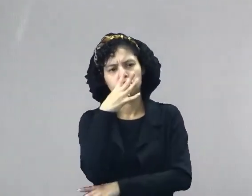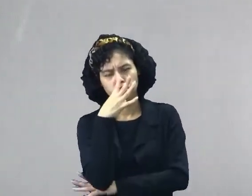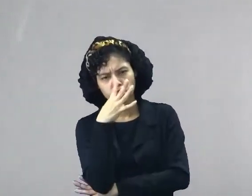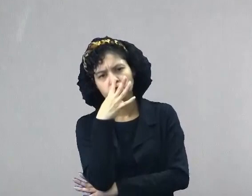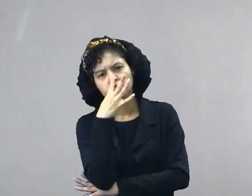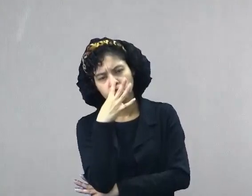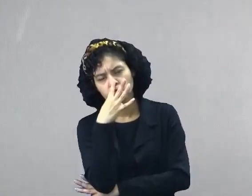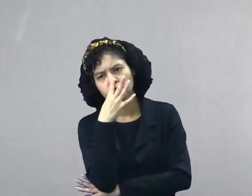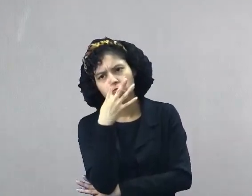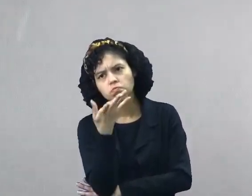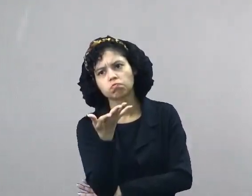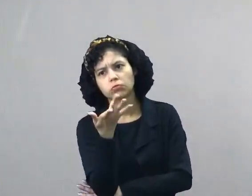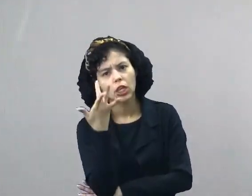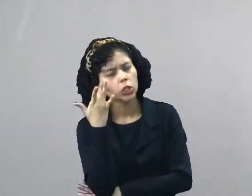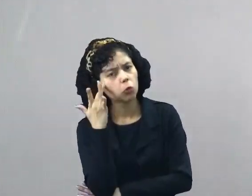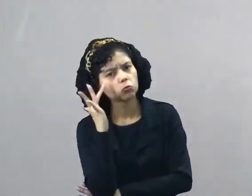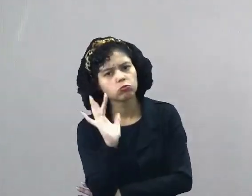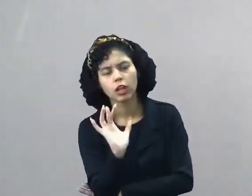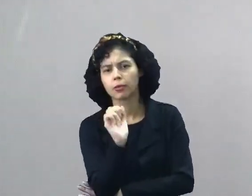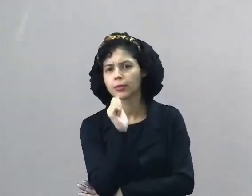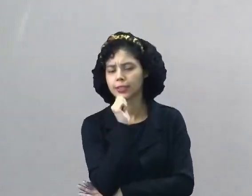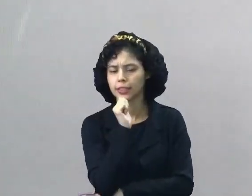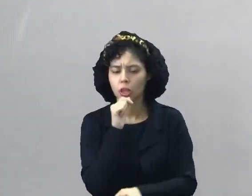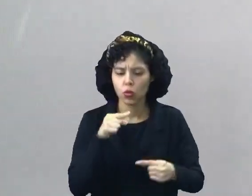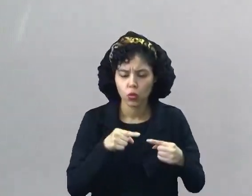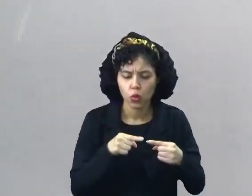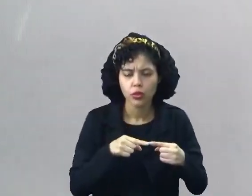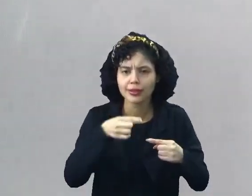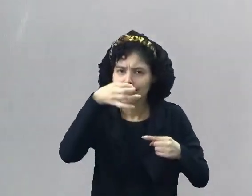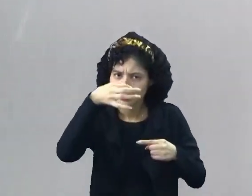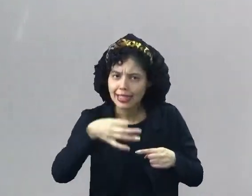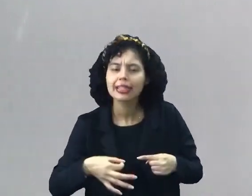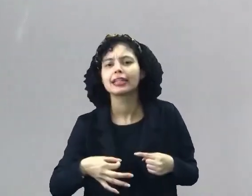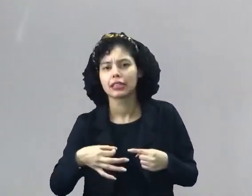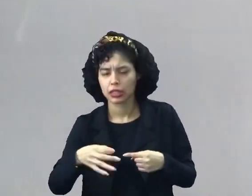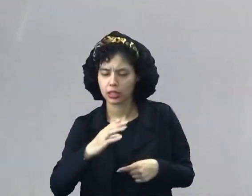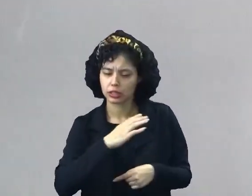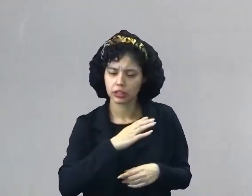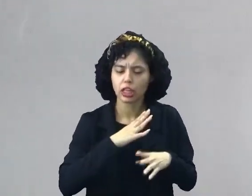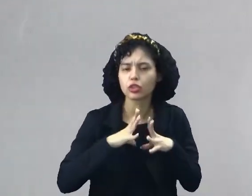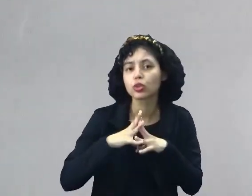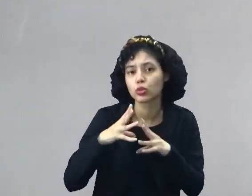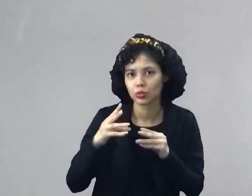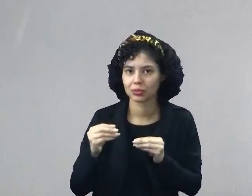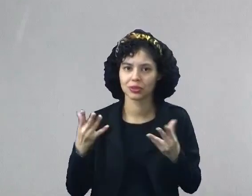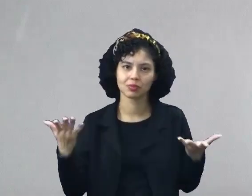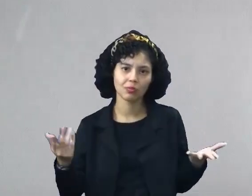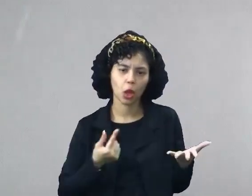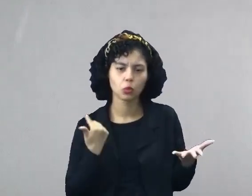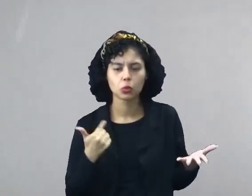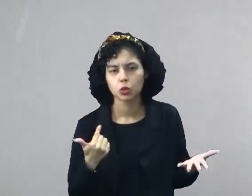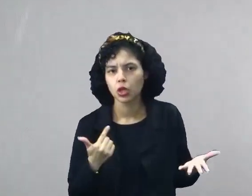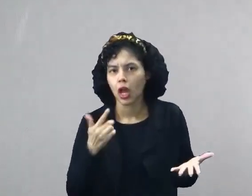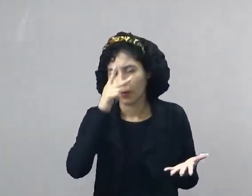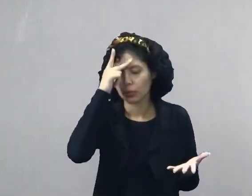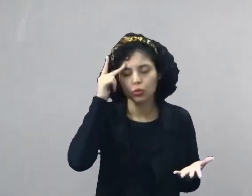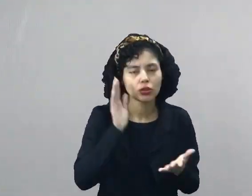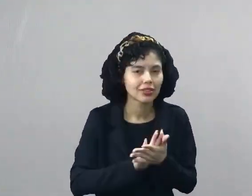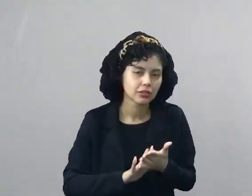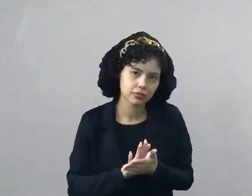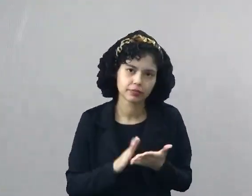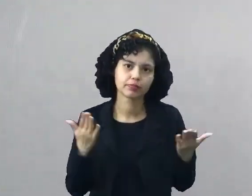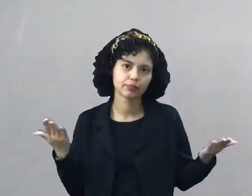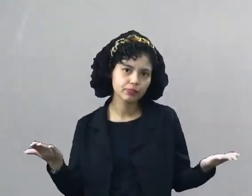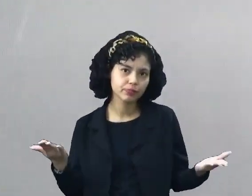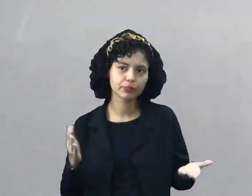para os historiadores. Não há uma concordância em relação a essas cidades, né, que foram encontradas vazias, abandonadas. Não há um